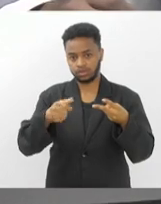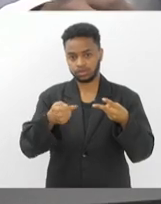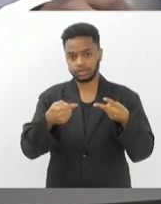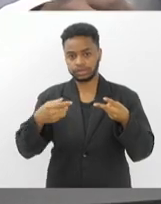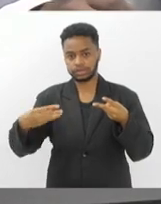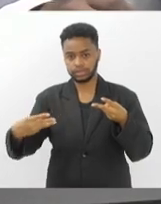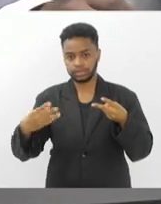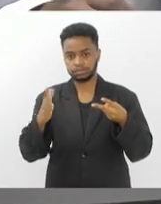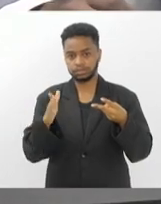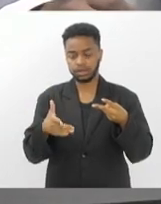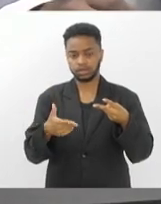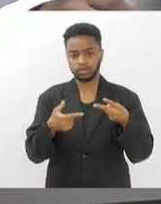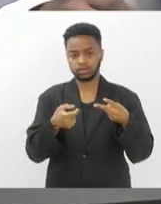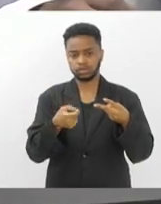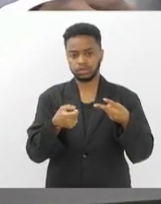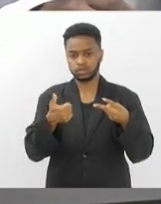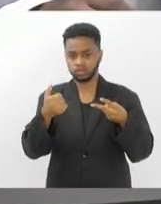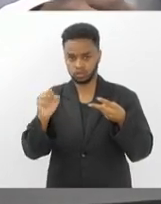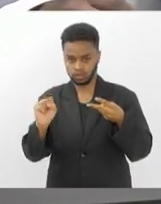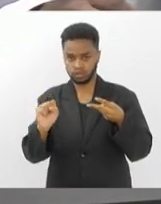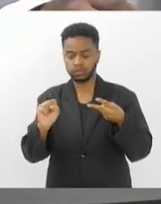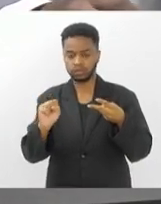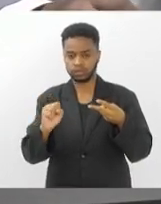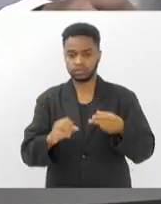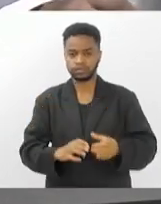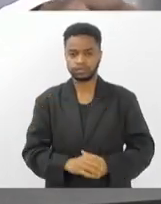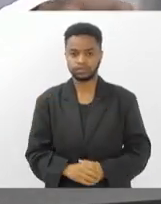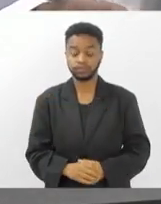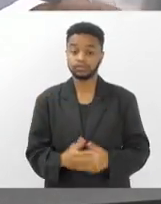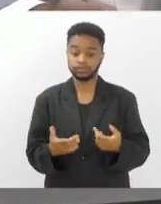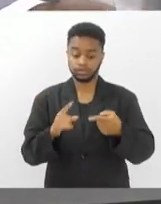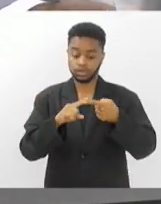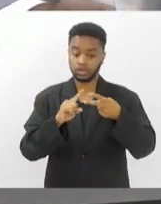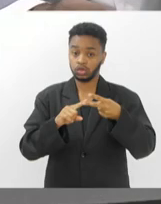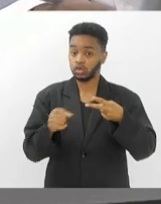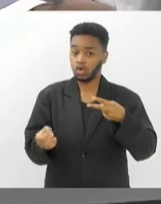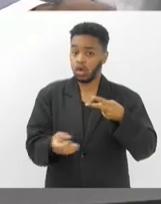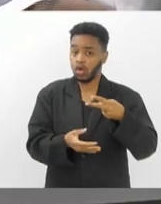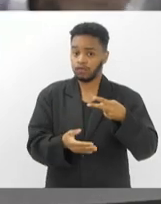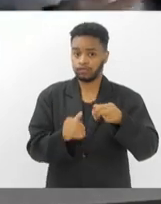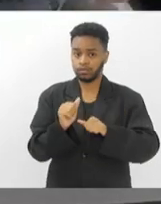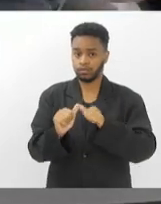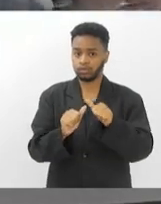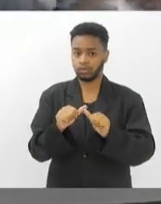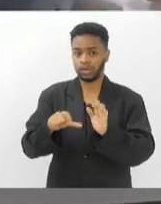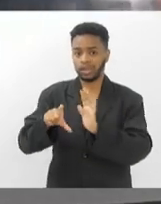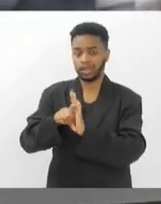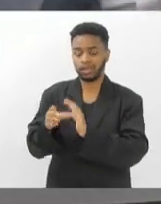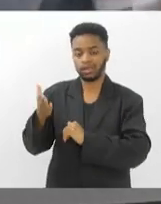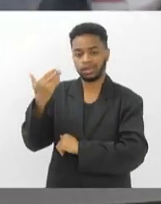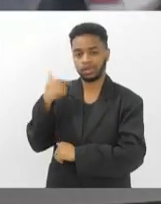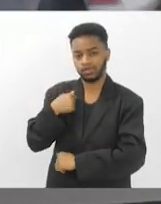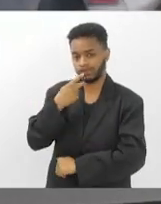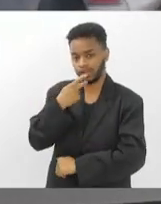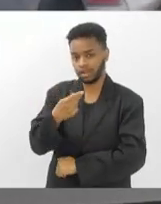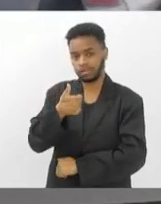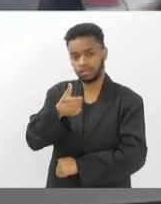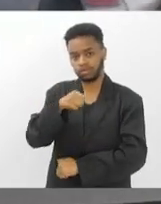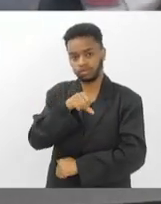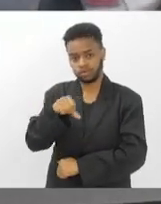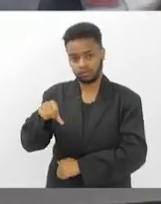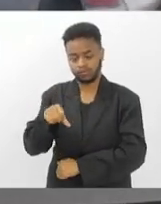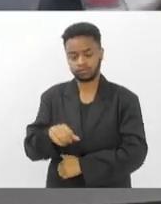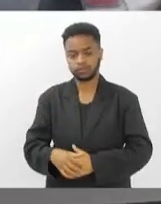7973 de 2018. Portanto, duas leis mais recentes que modificaram a lei original de